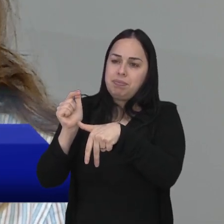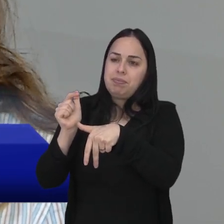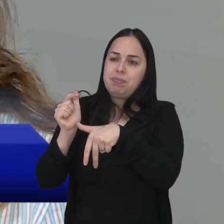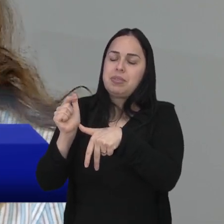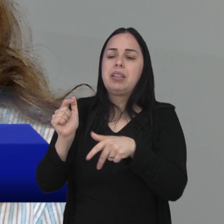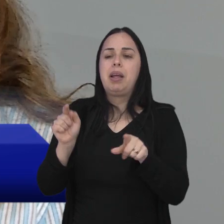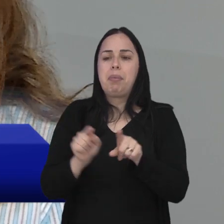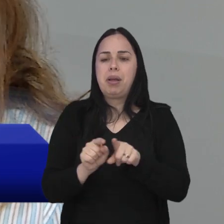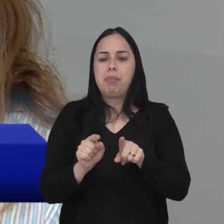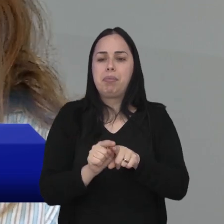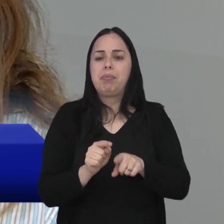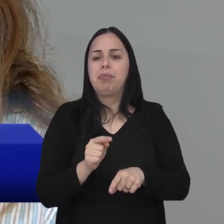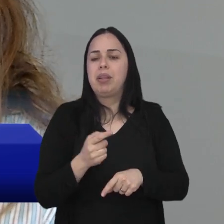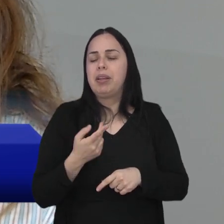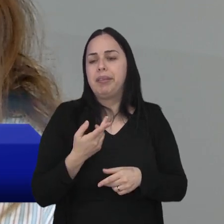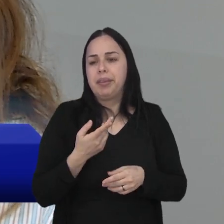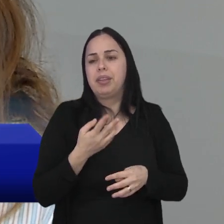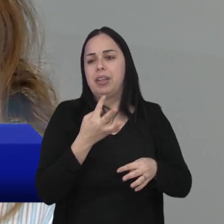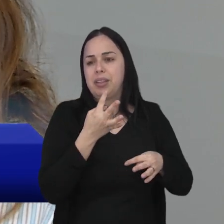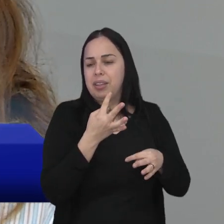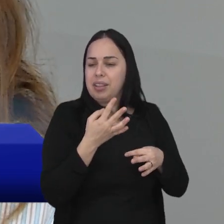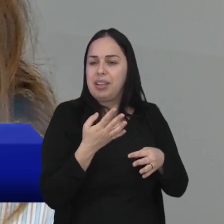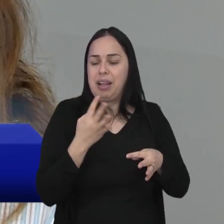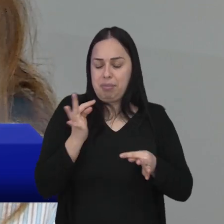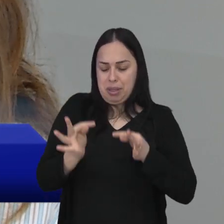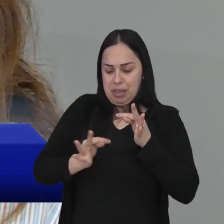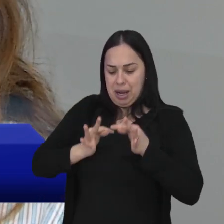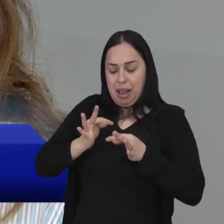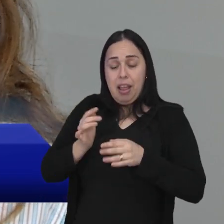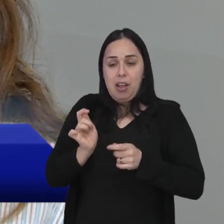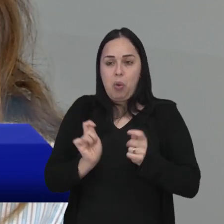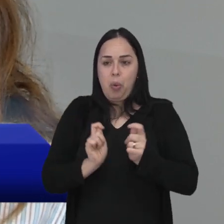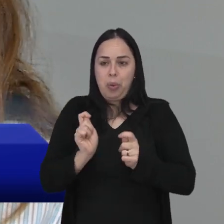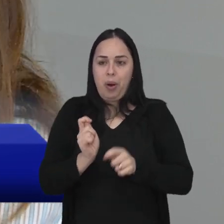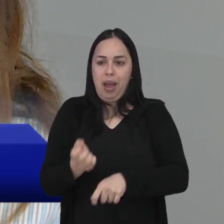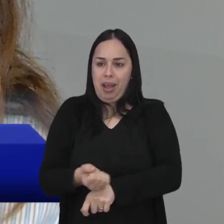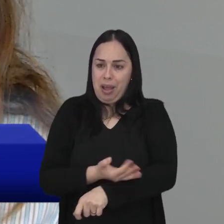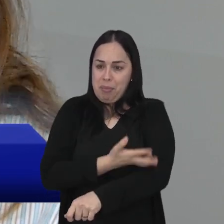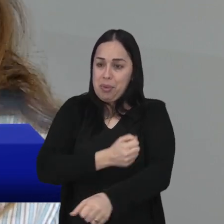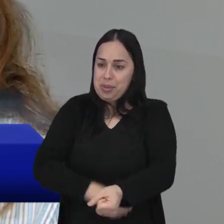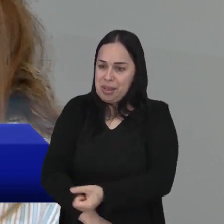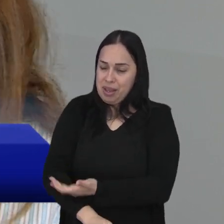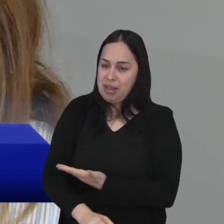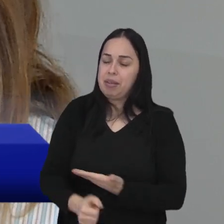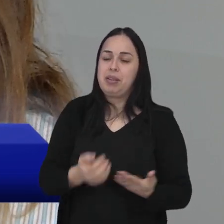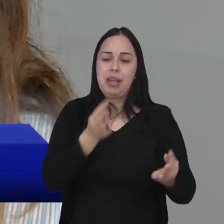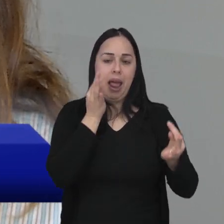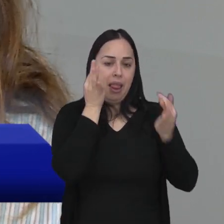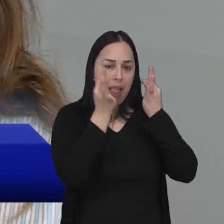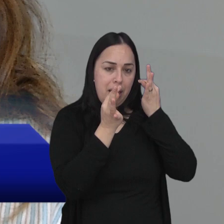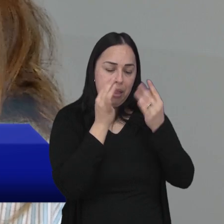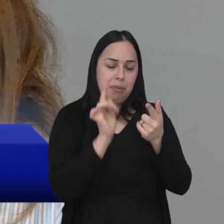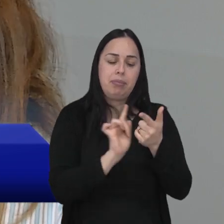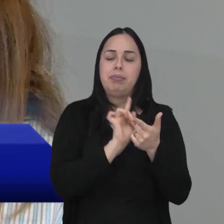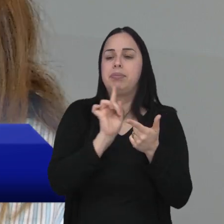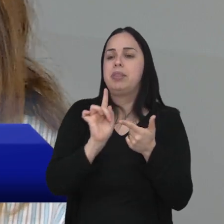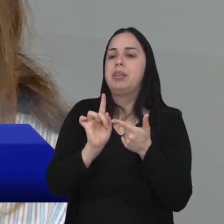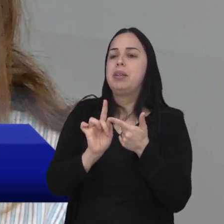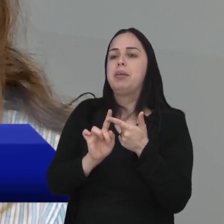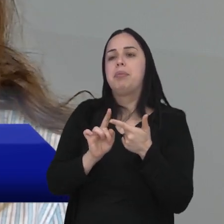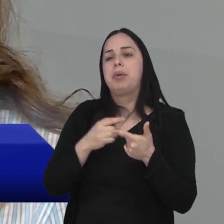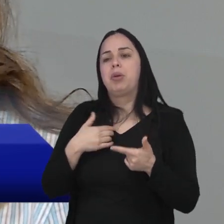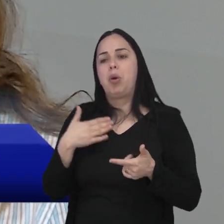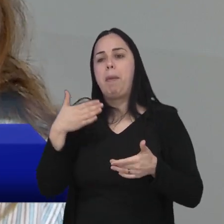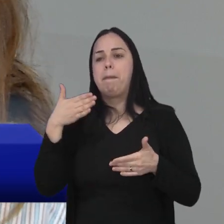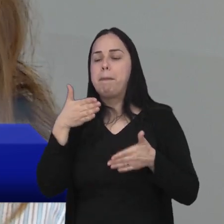protetor solar. E procurar também tratar das suas emoções, e fazer terapia,